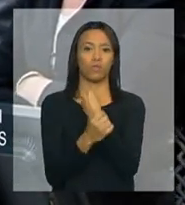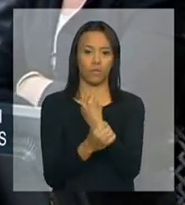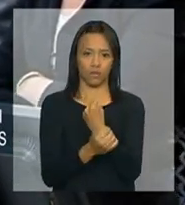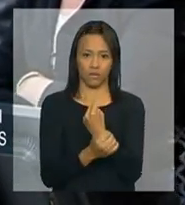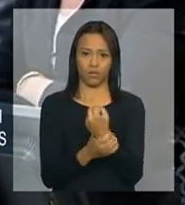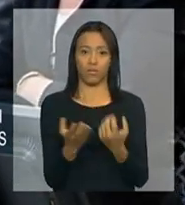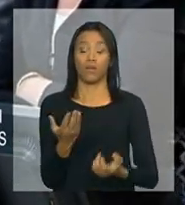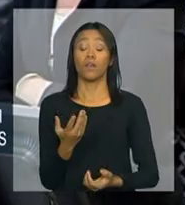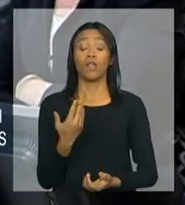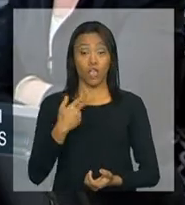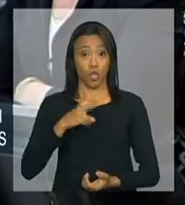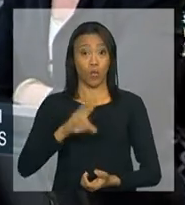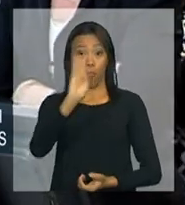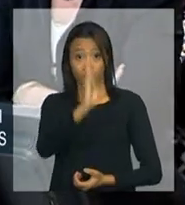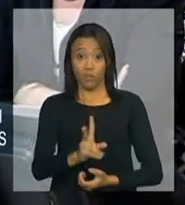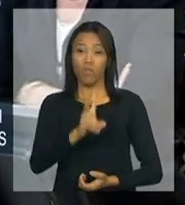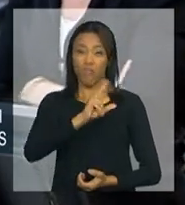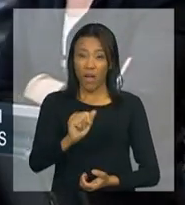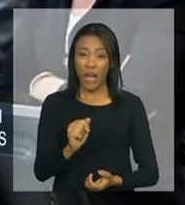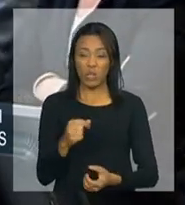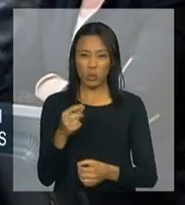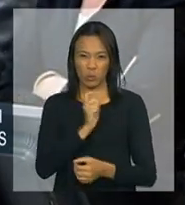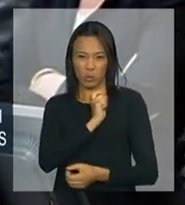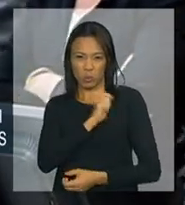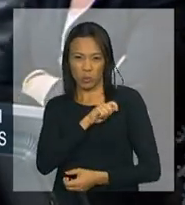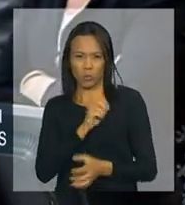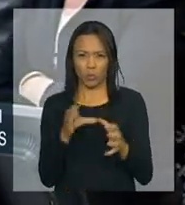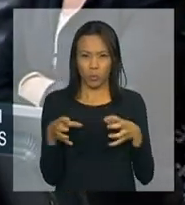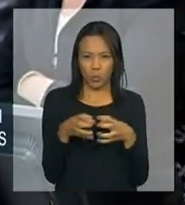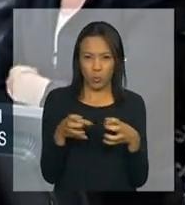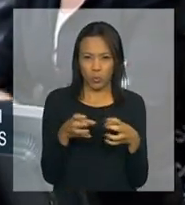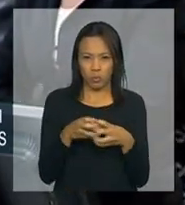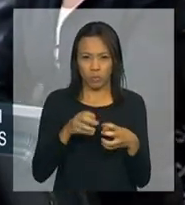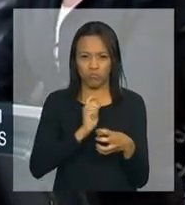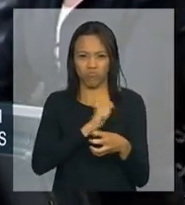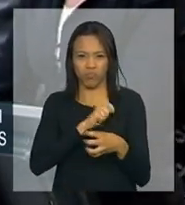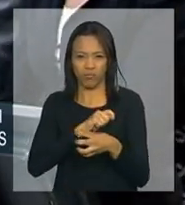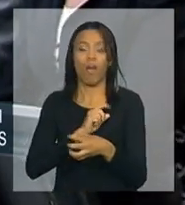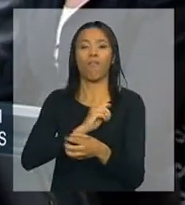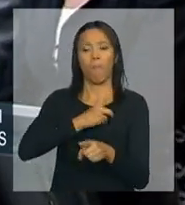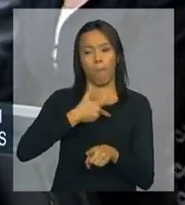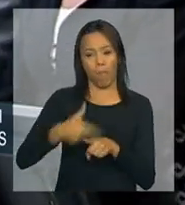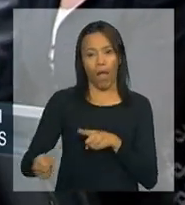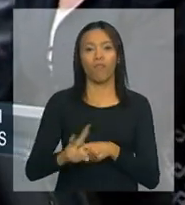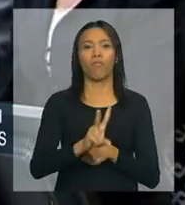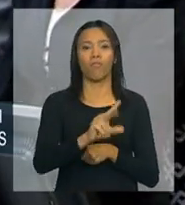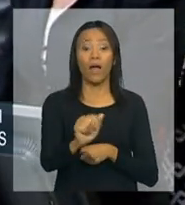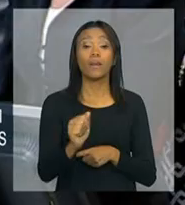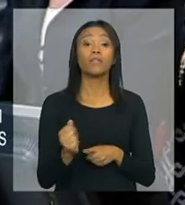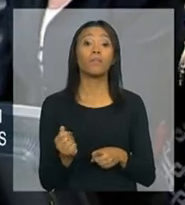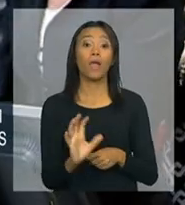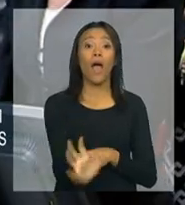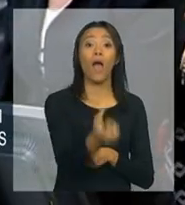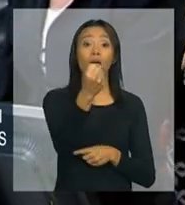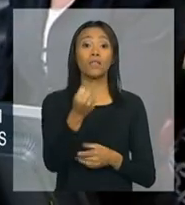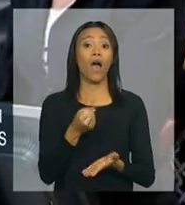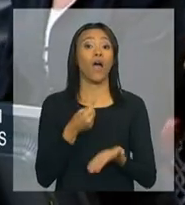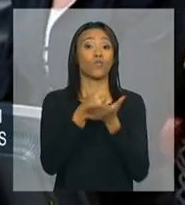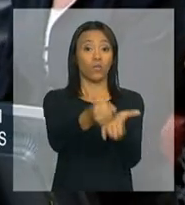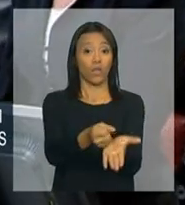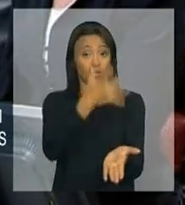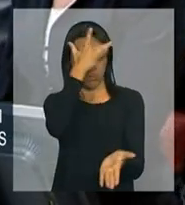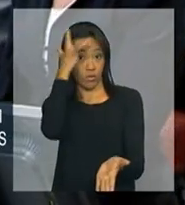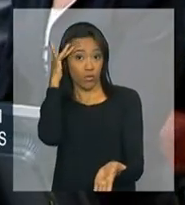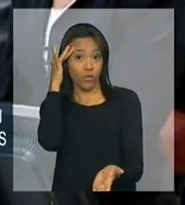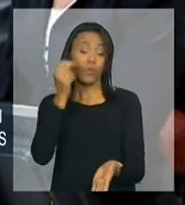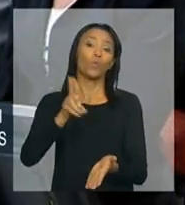vai combater o crime organizado, vai também resgatar pessoas e atender a população utilizando